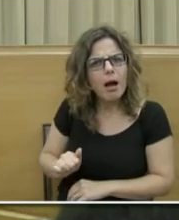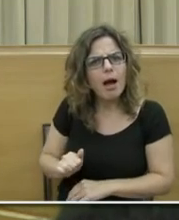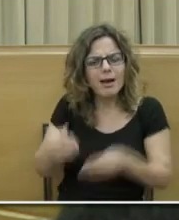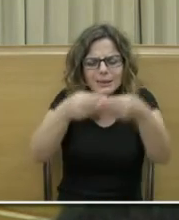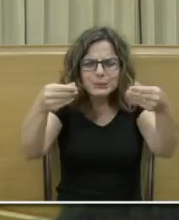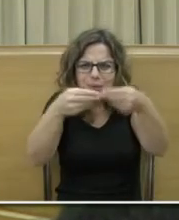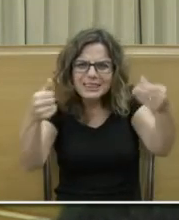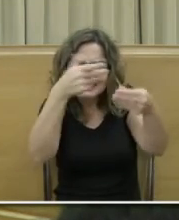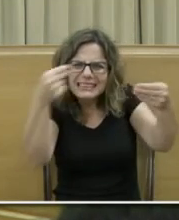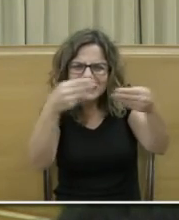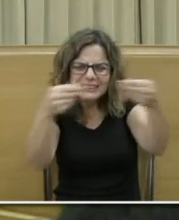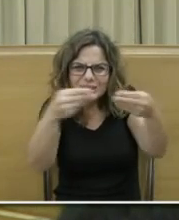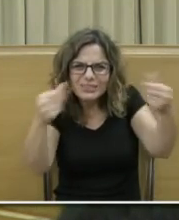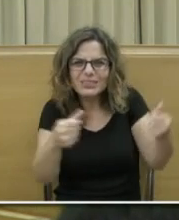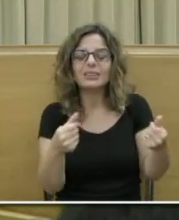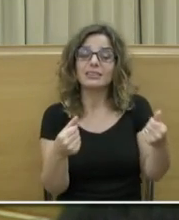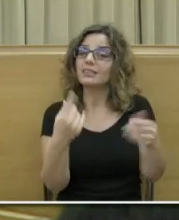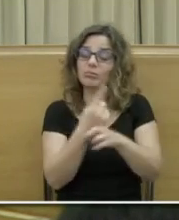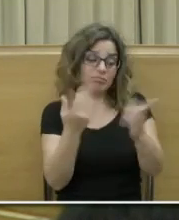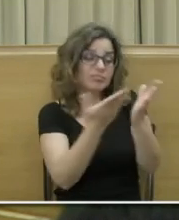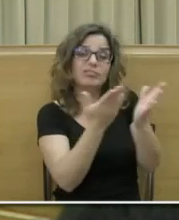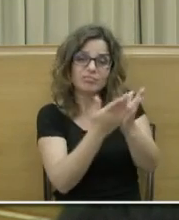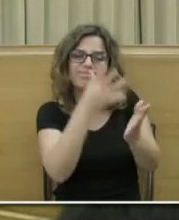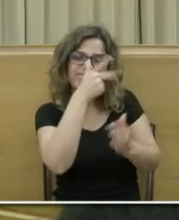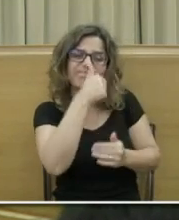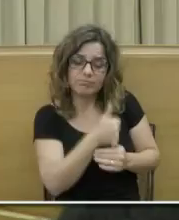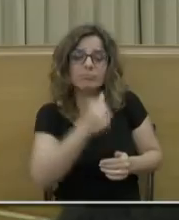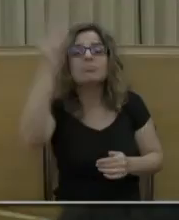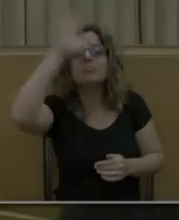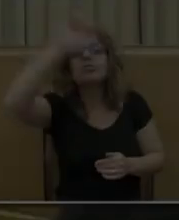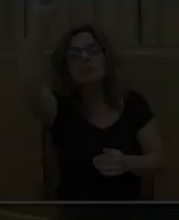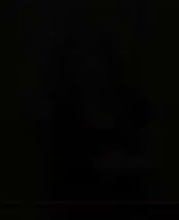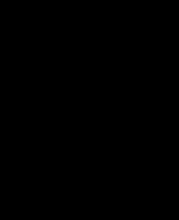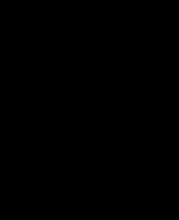que, relativamente às escolas, infelizmente, o estado é este.